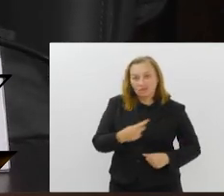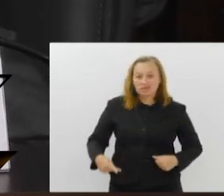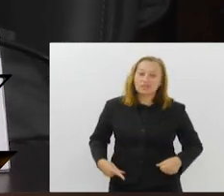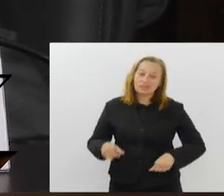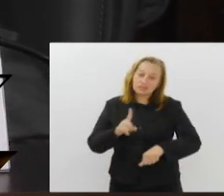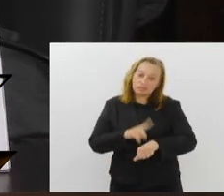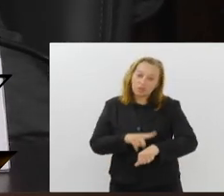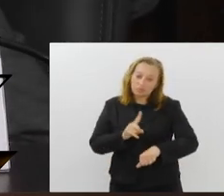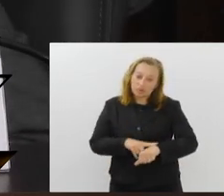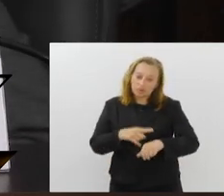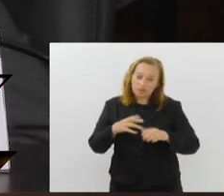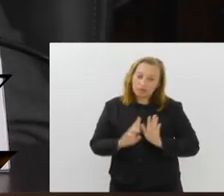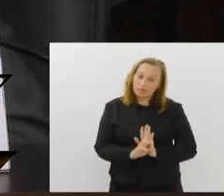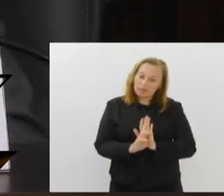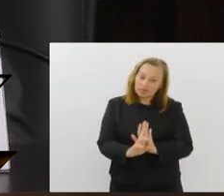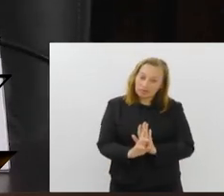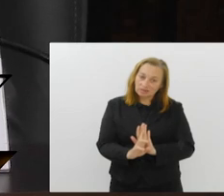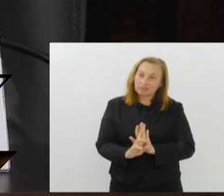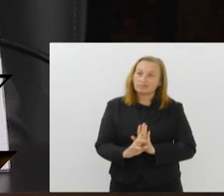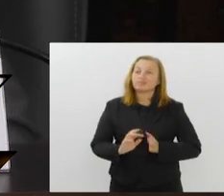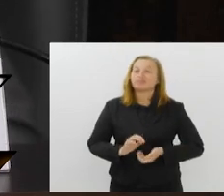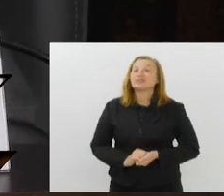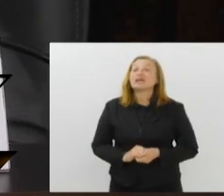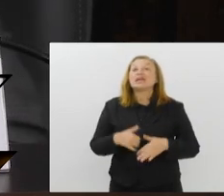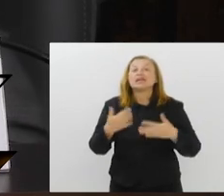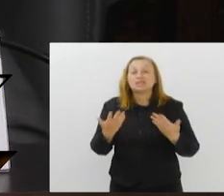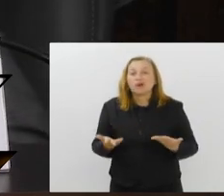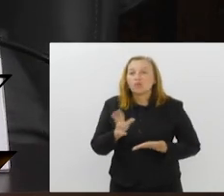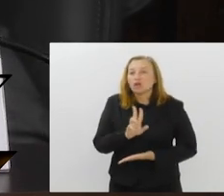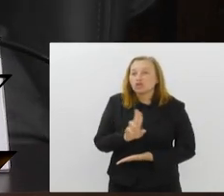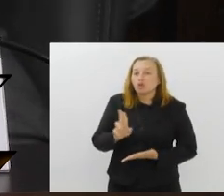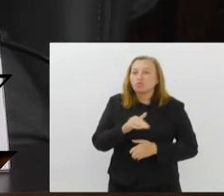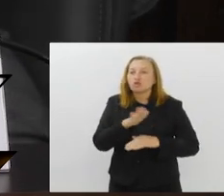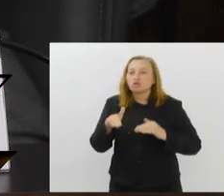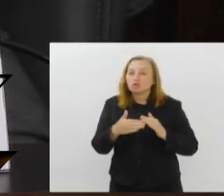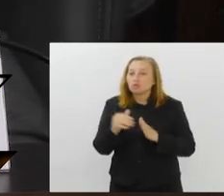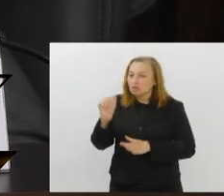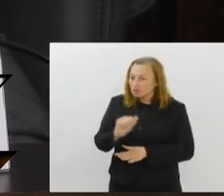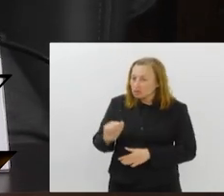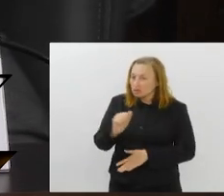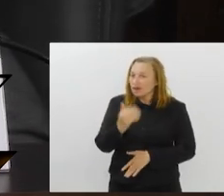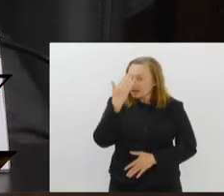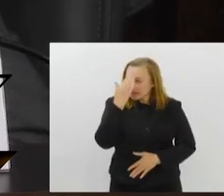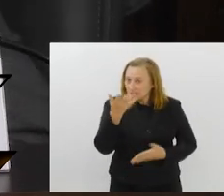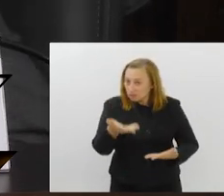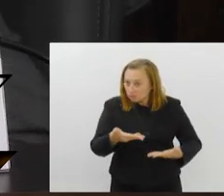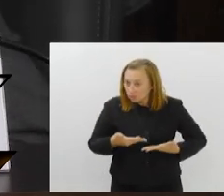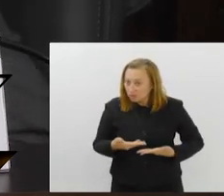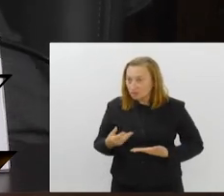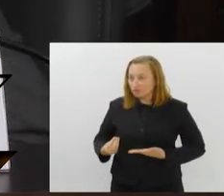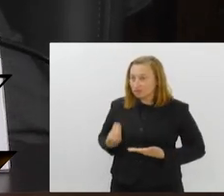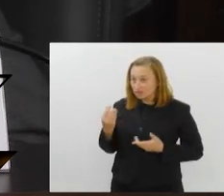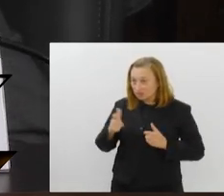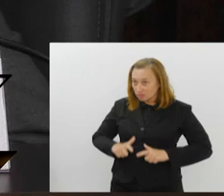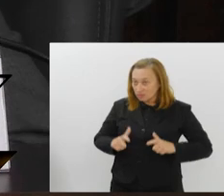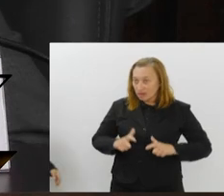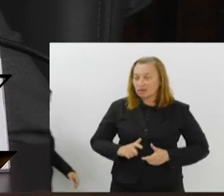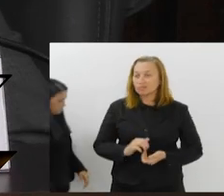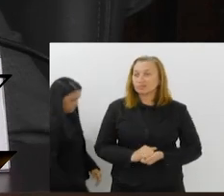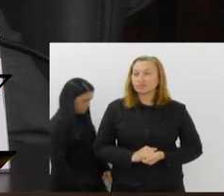representando a presidência então em nome de todos os associados Agradeço o convite estar aqui presente